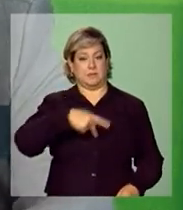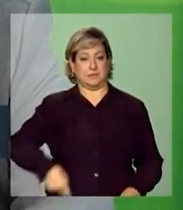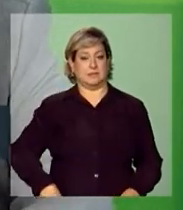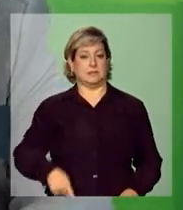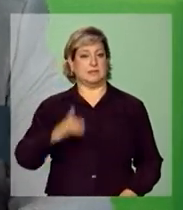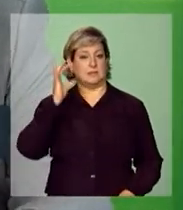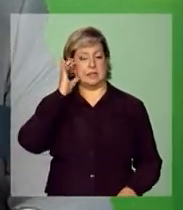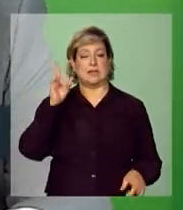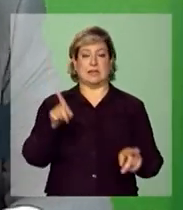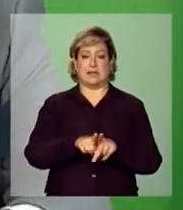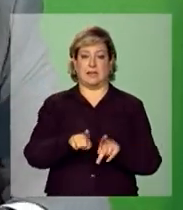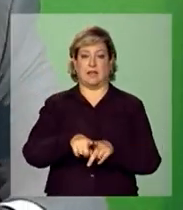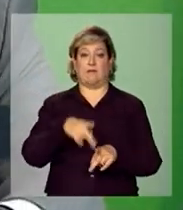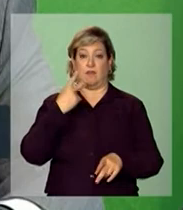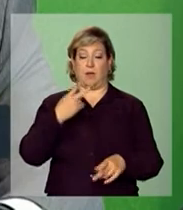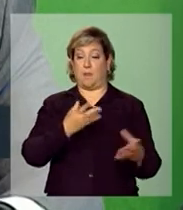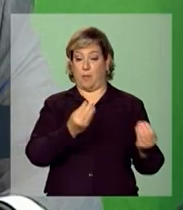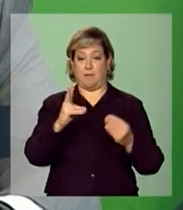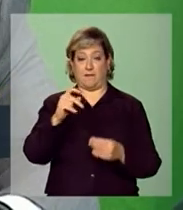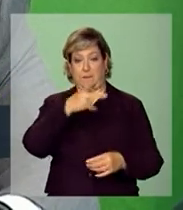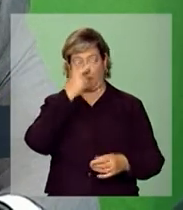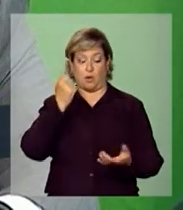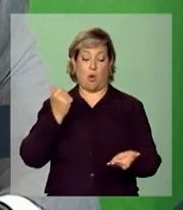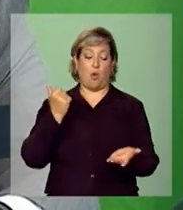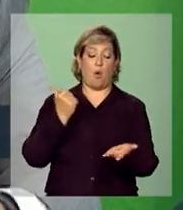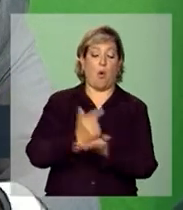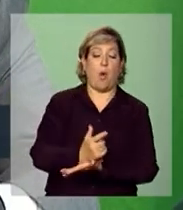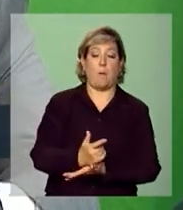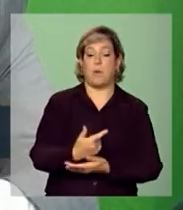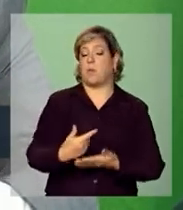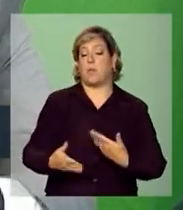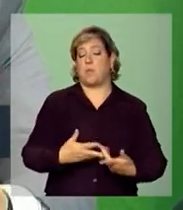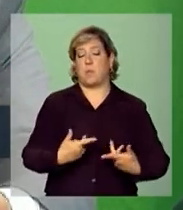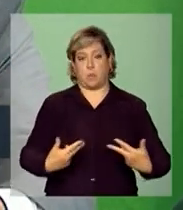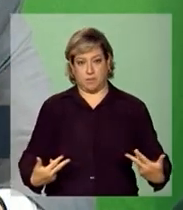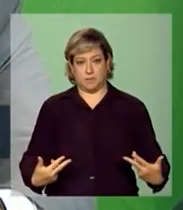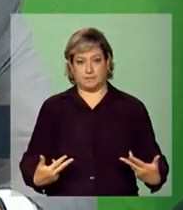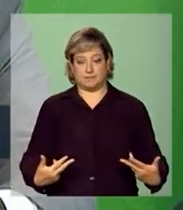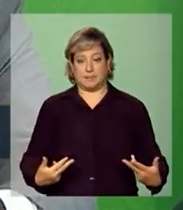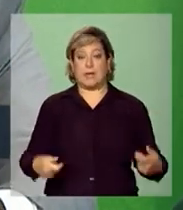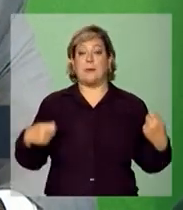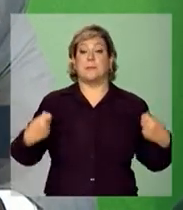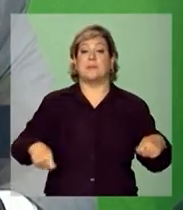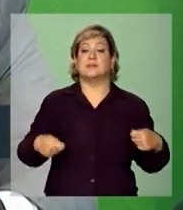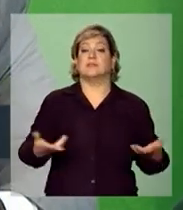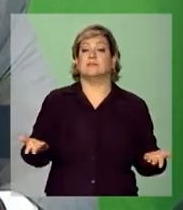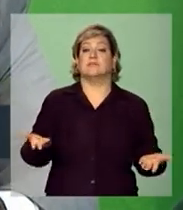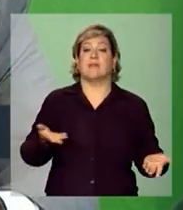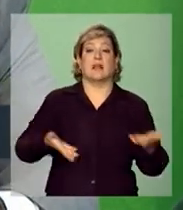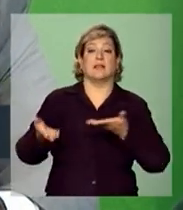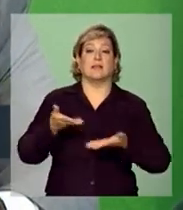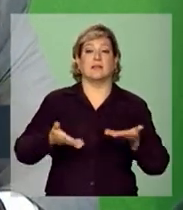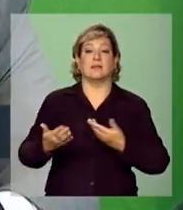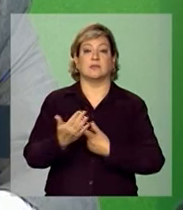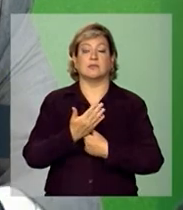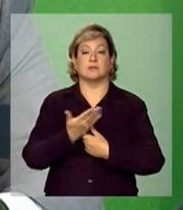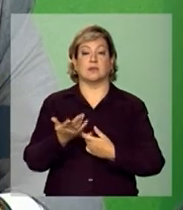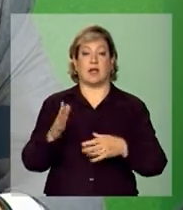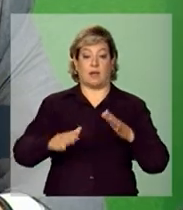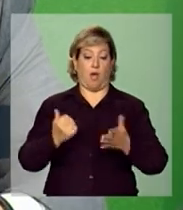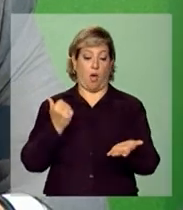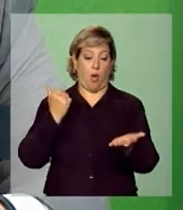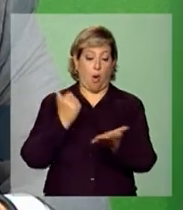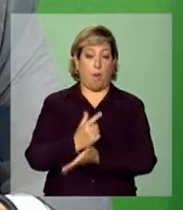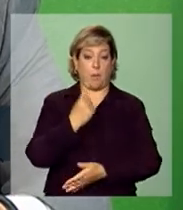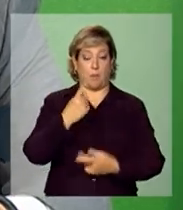muitas vezes o consumidor no pós-venda ele é carente de um atendimento você compra um produto